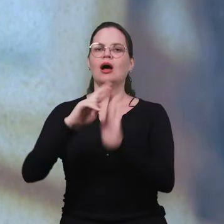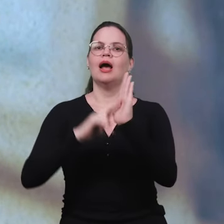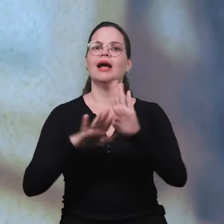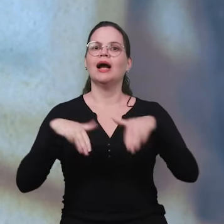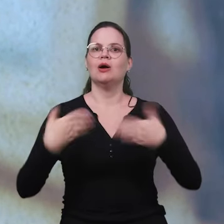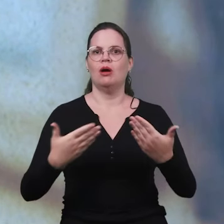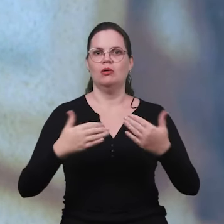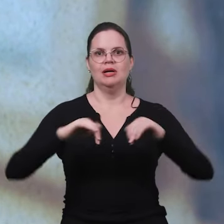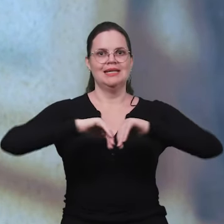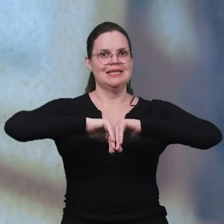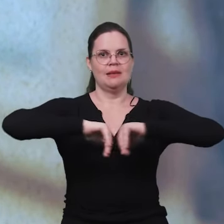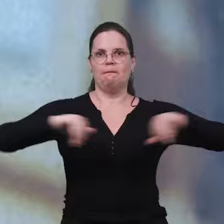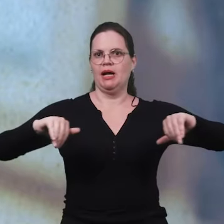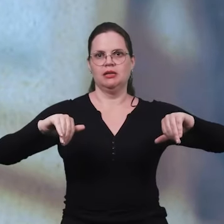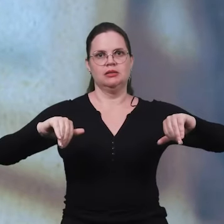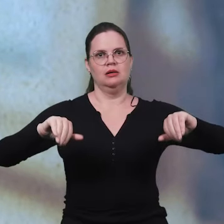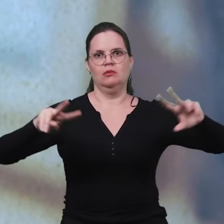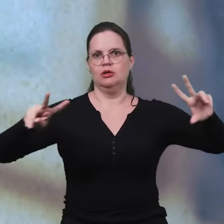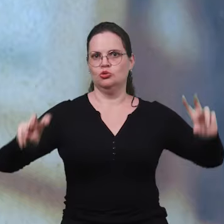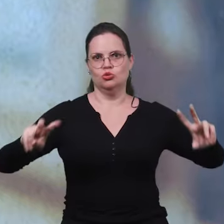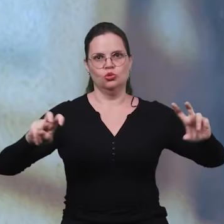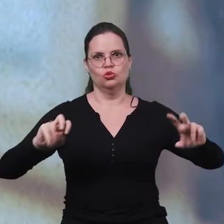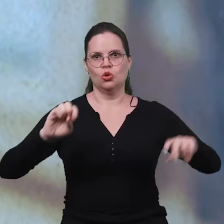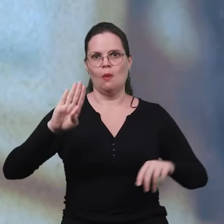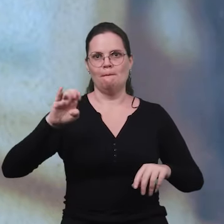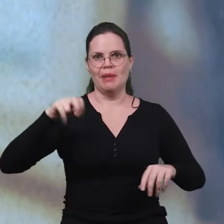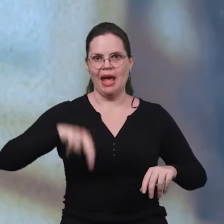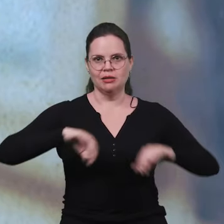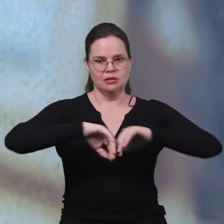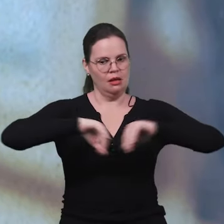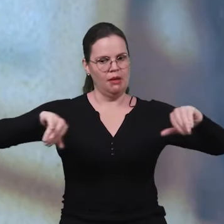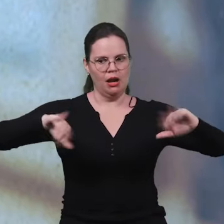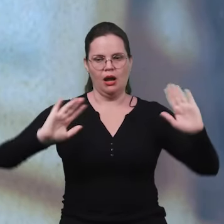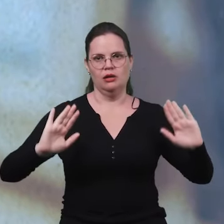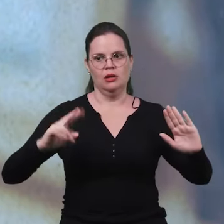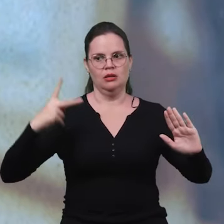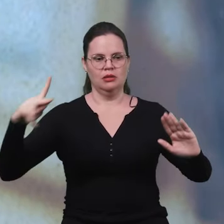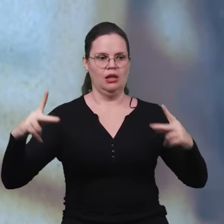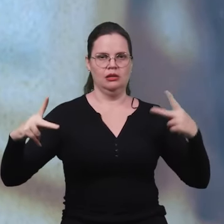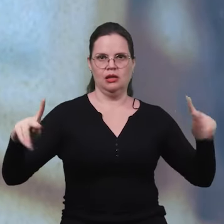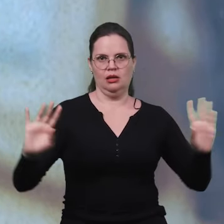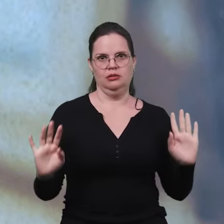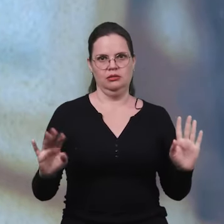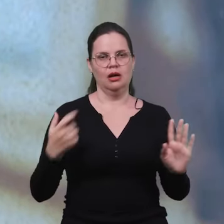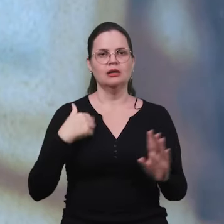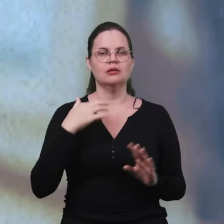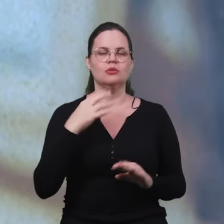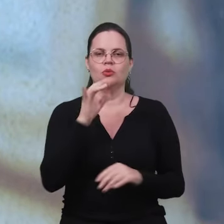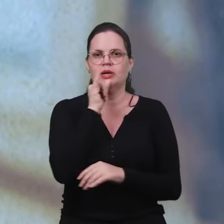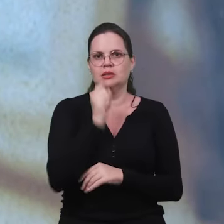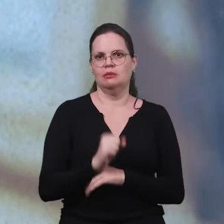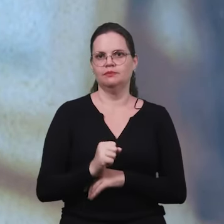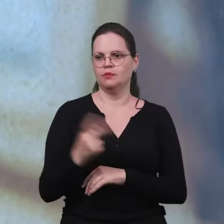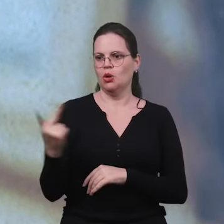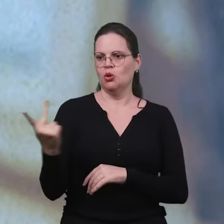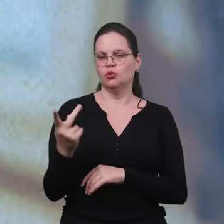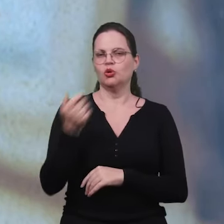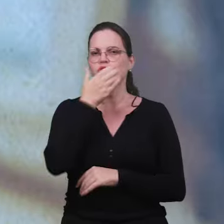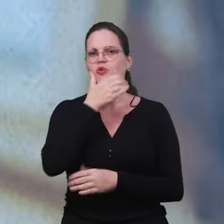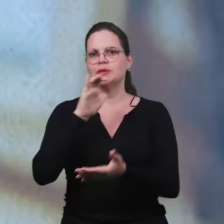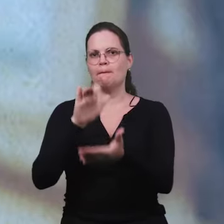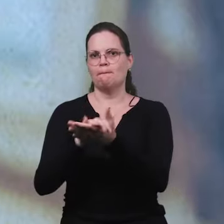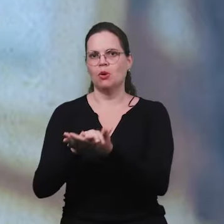Hoje, em caso de separação, não tem partilha, mas em caso de falecimento, por exemplo, o marido faleceu. Eles eram casados pela separação total,